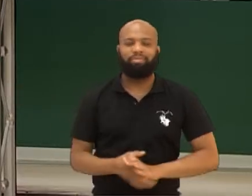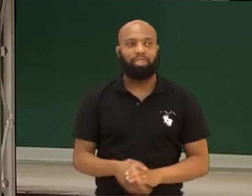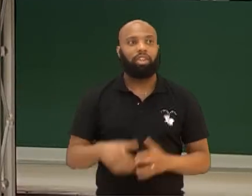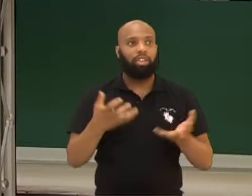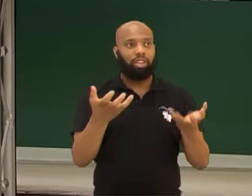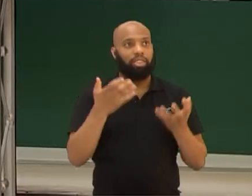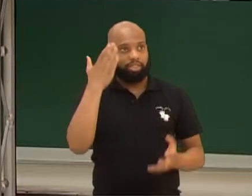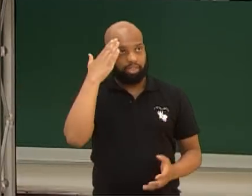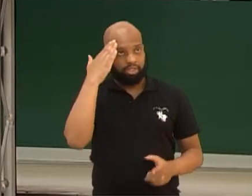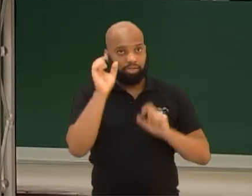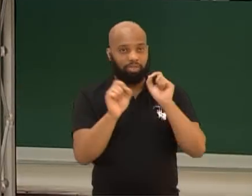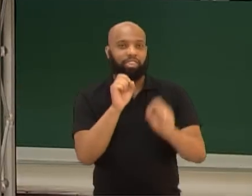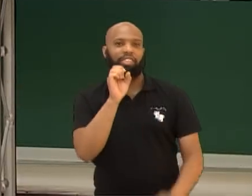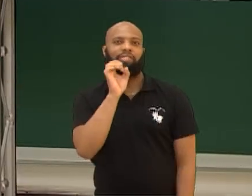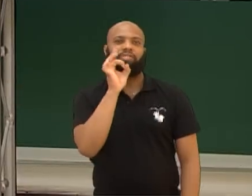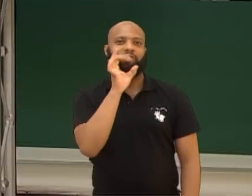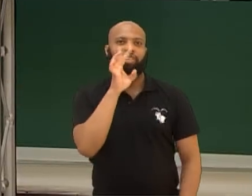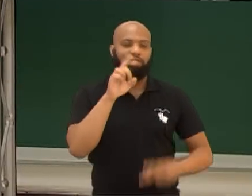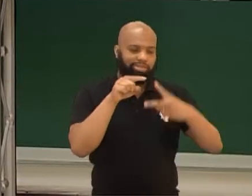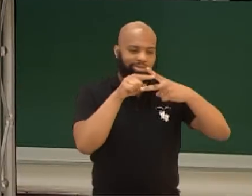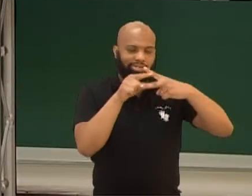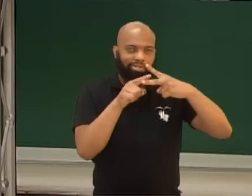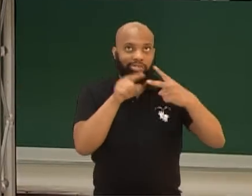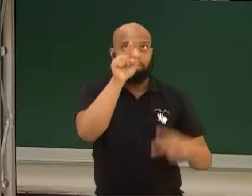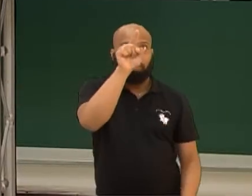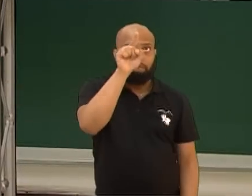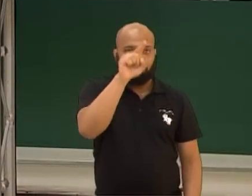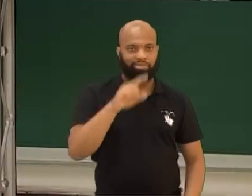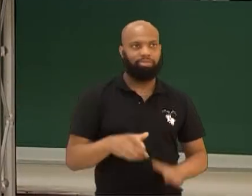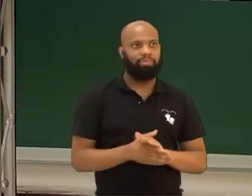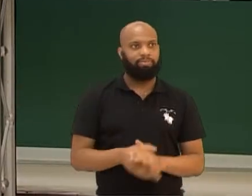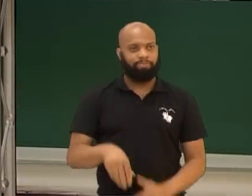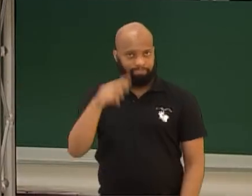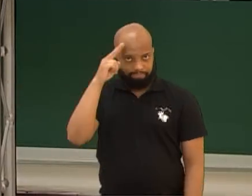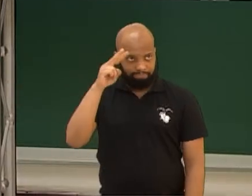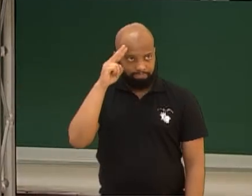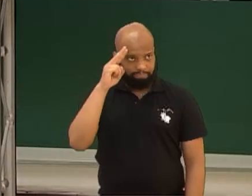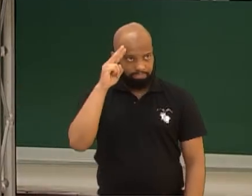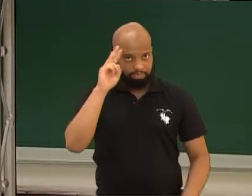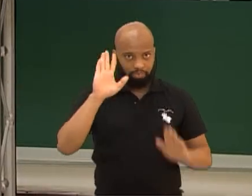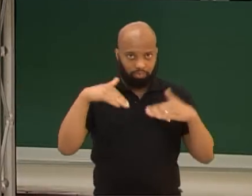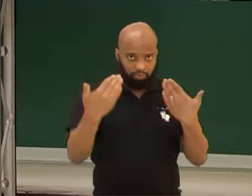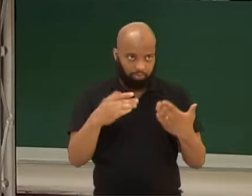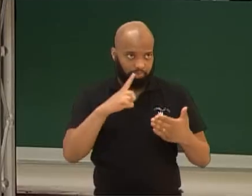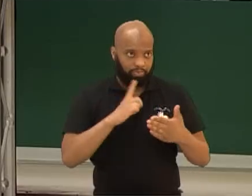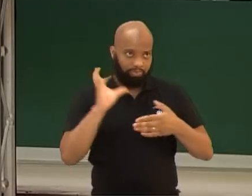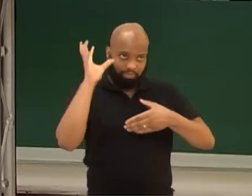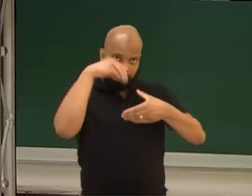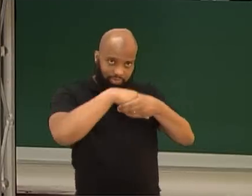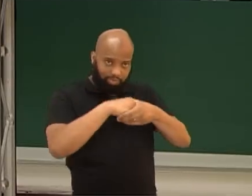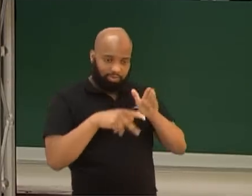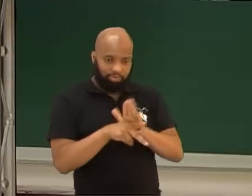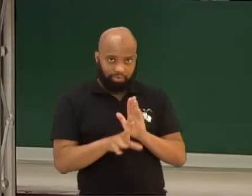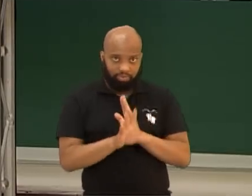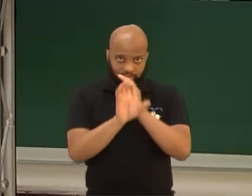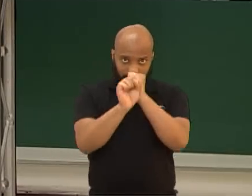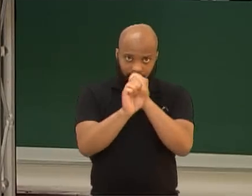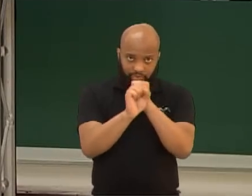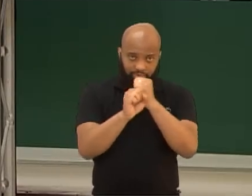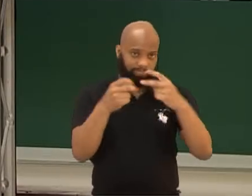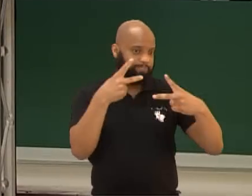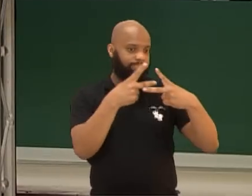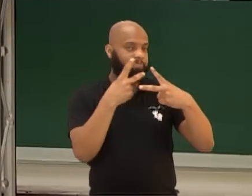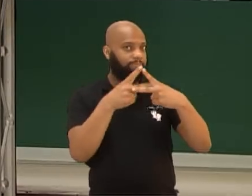que está destacado em verde aqui, ó. Vocês lembram quanto que mede a soma dos ângulos internos